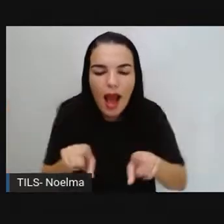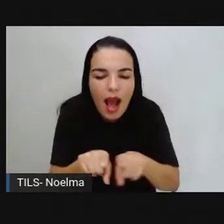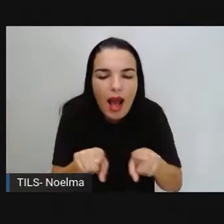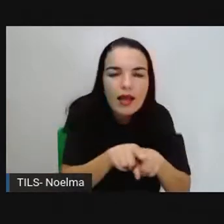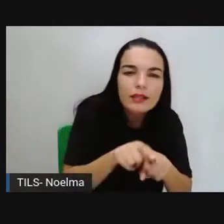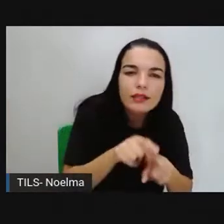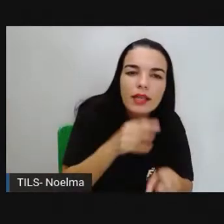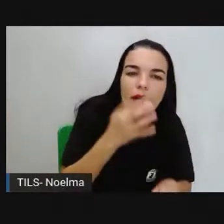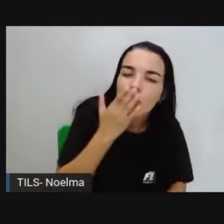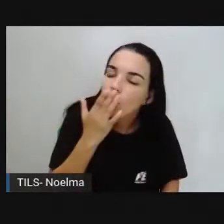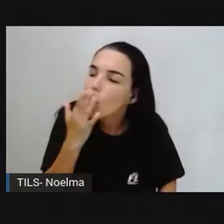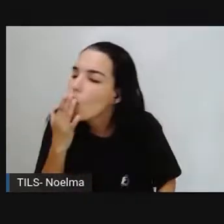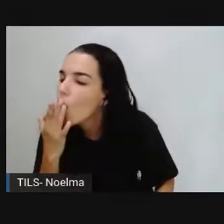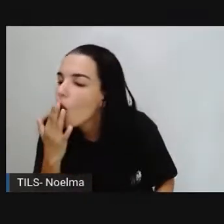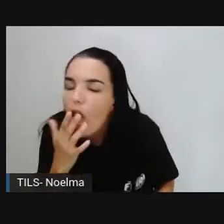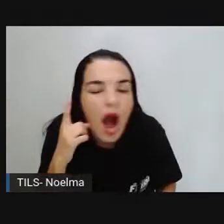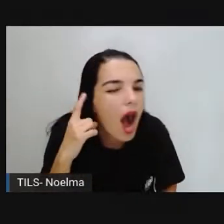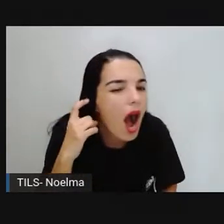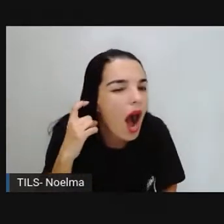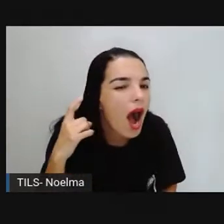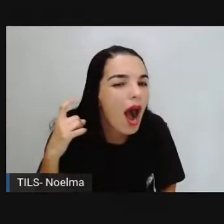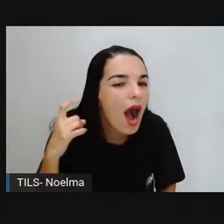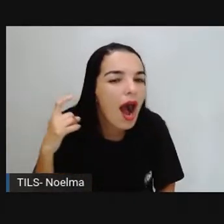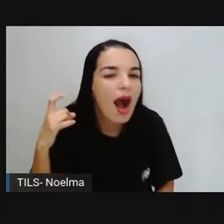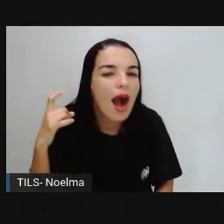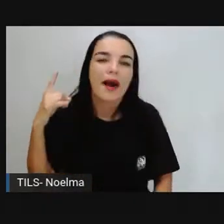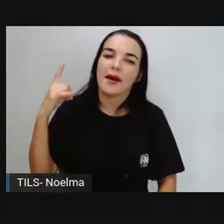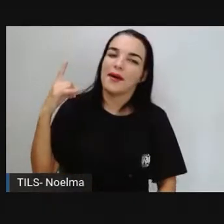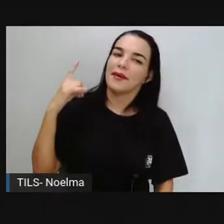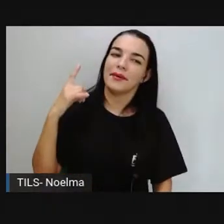e faz o seu barulho.